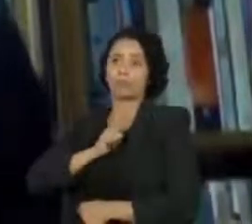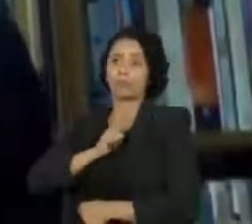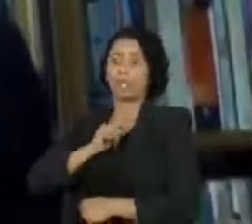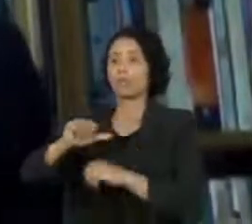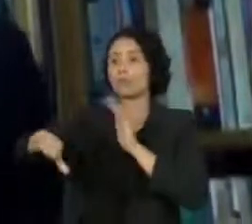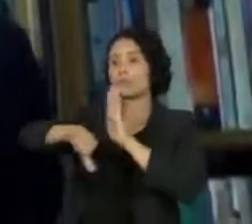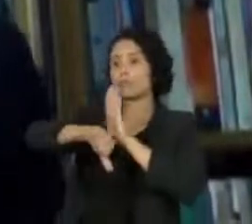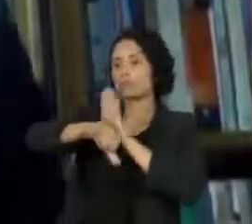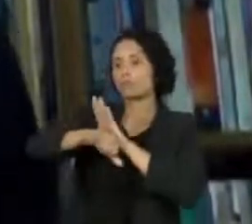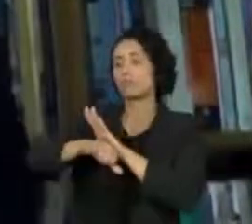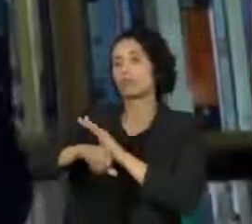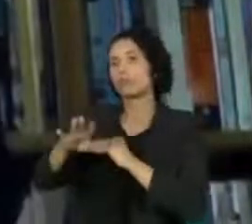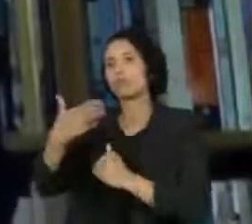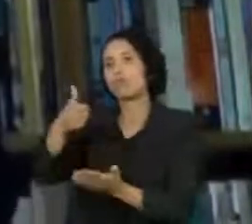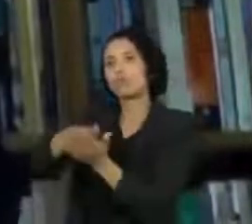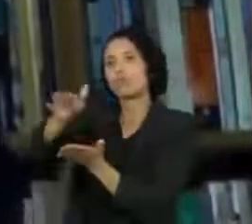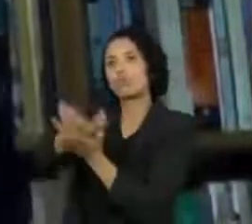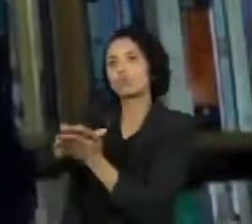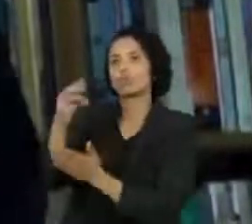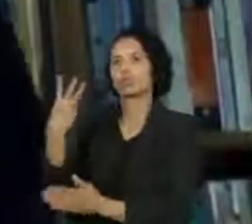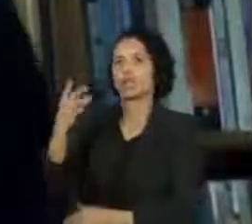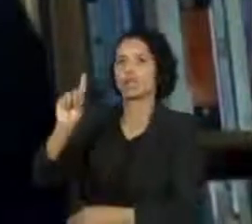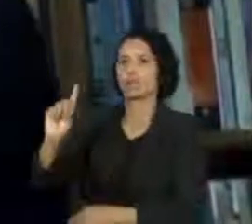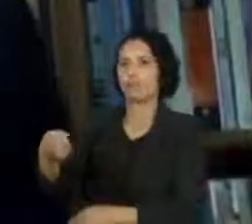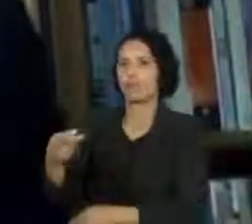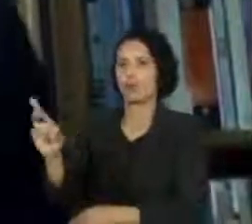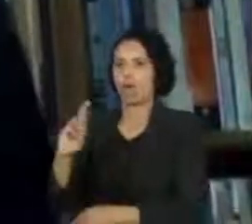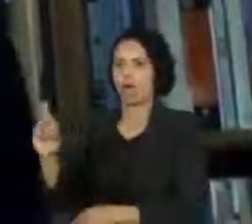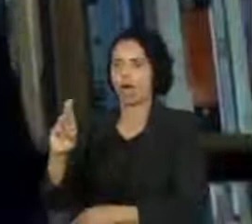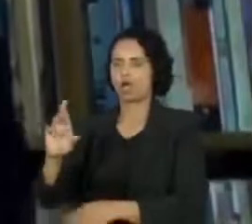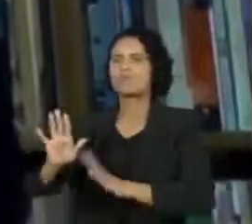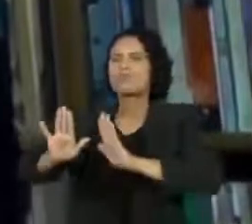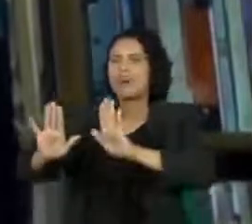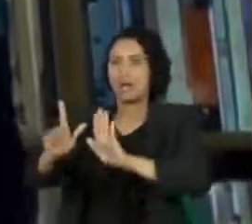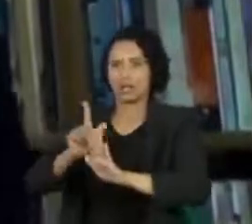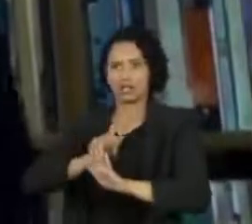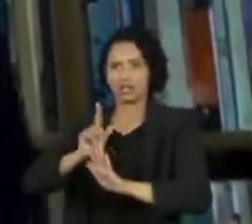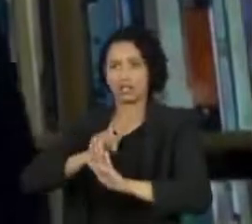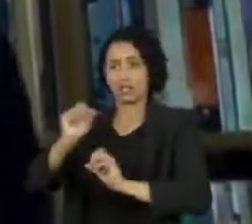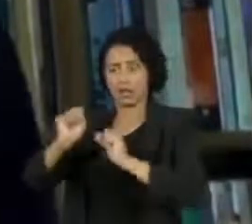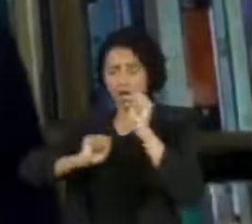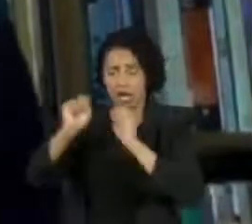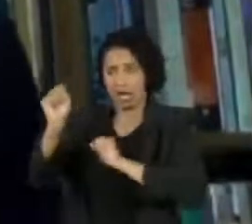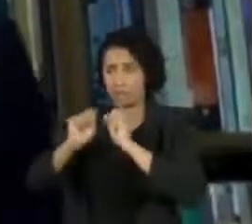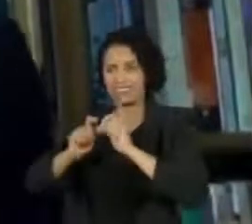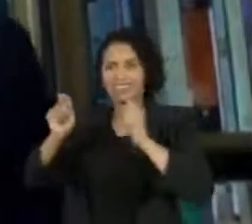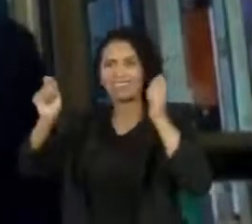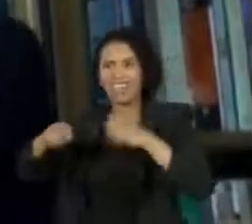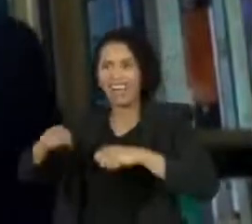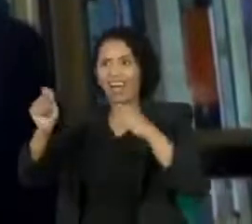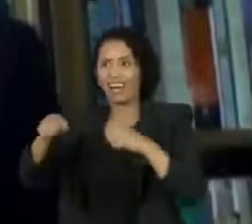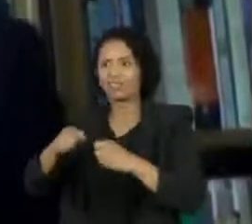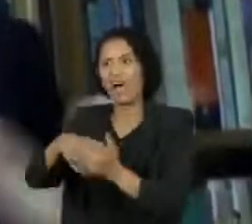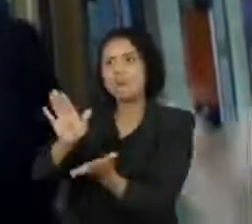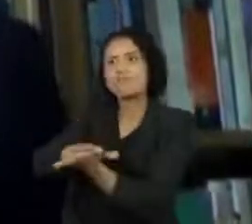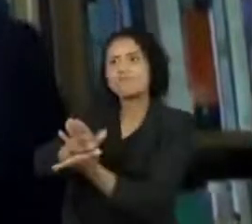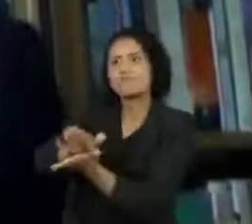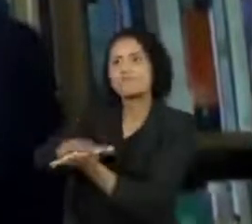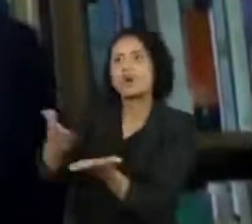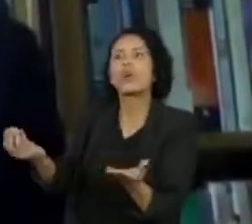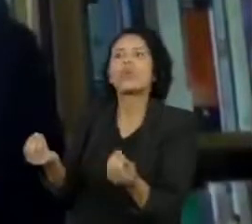concedido é de R$ 3.000. Mas a empresa dispõe de outros mecanismos para cobrar essa dívida, ela pode executar